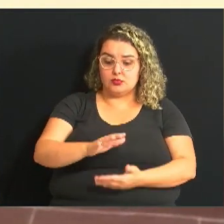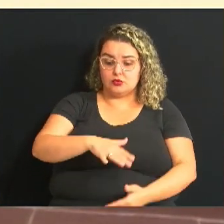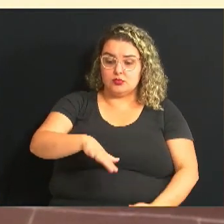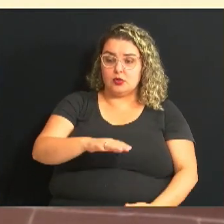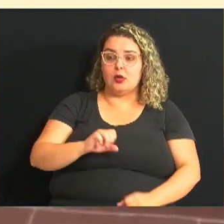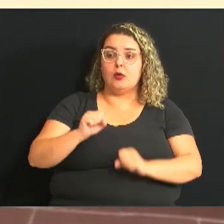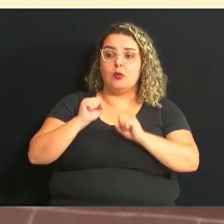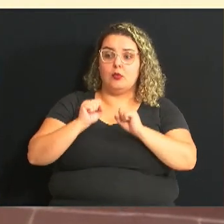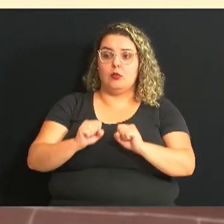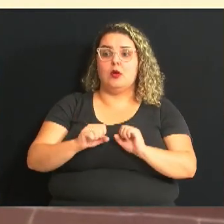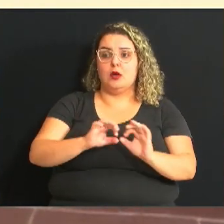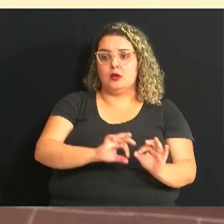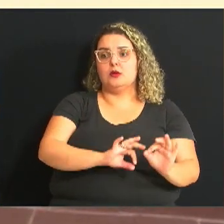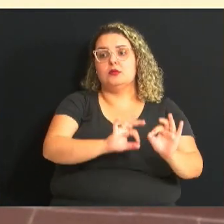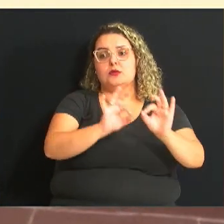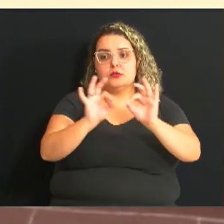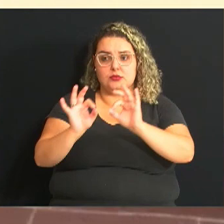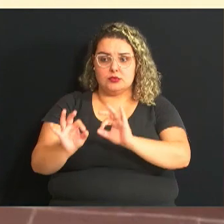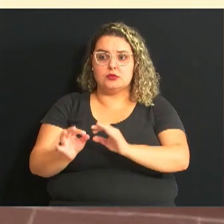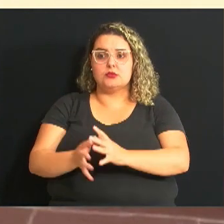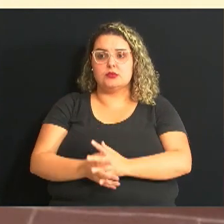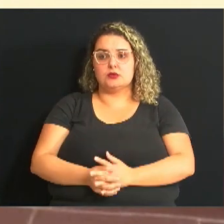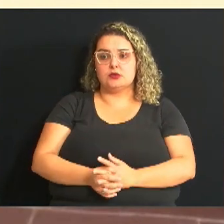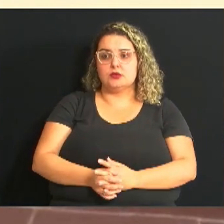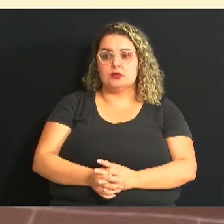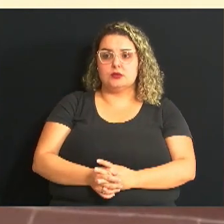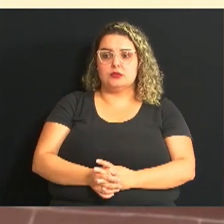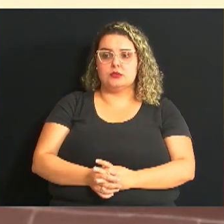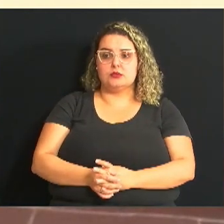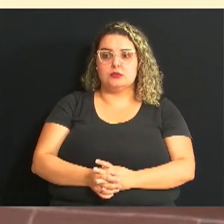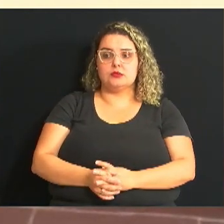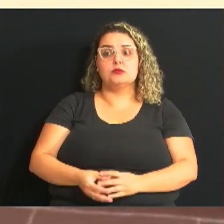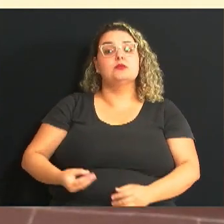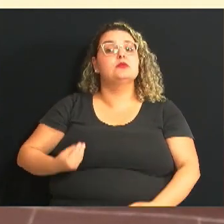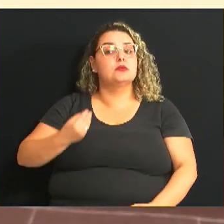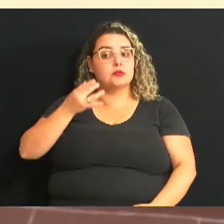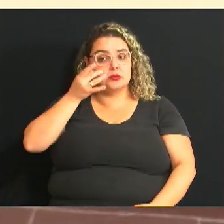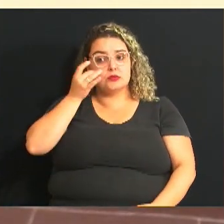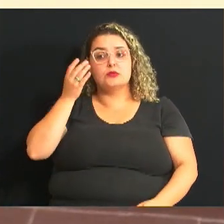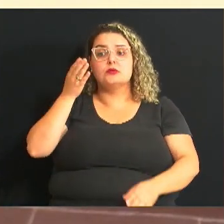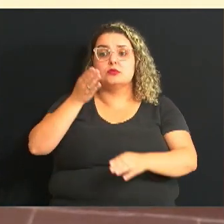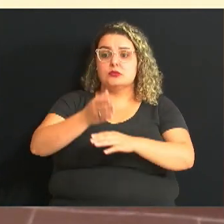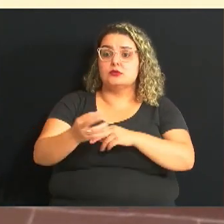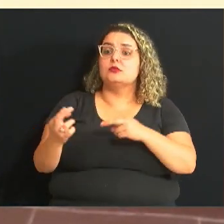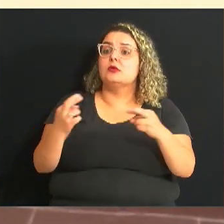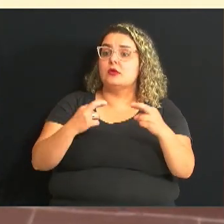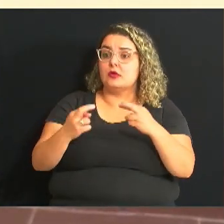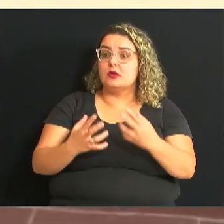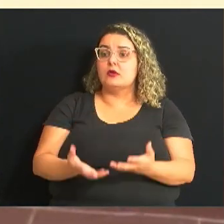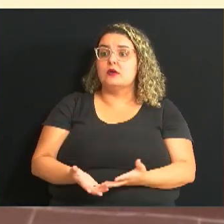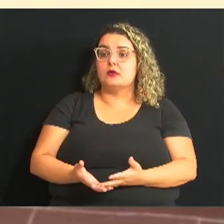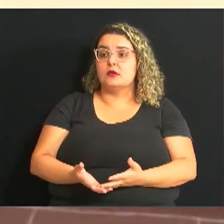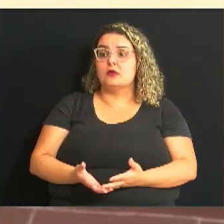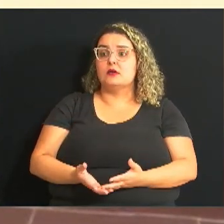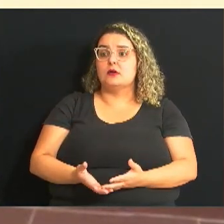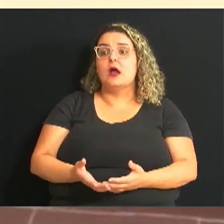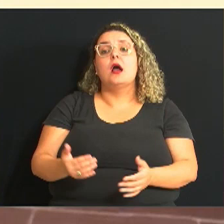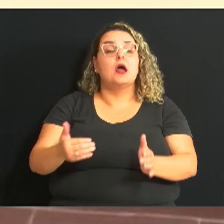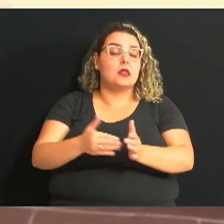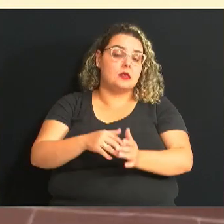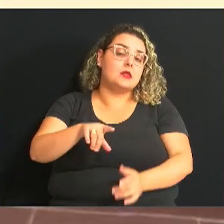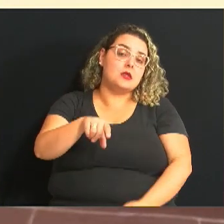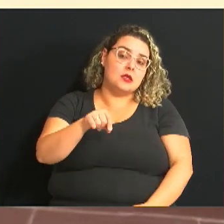possibilidade de acompanhar, né? De estar ali participando, verificando. Então, até na escolha do